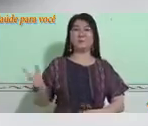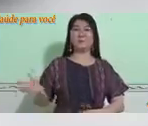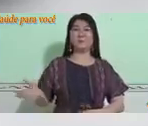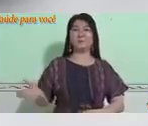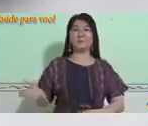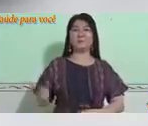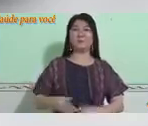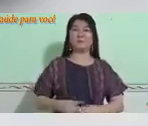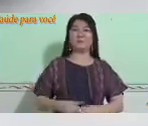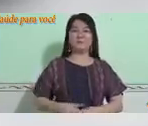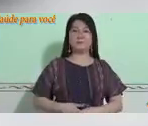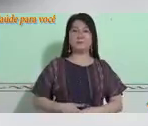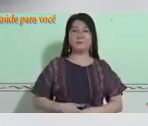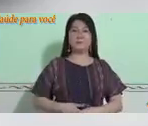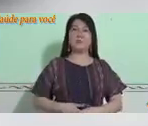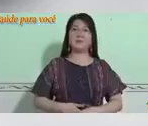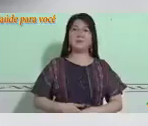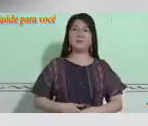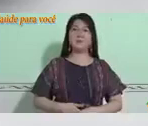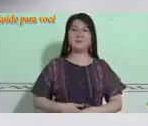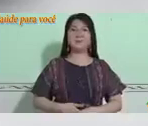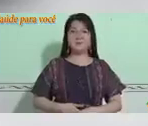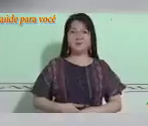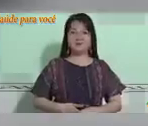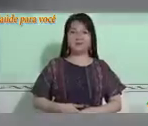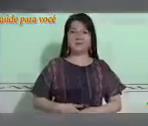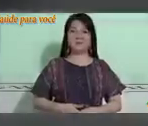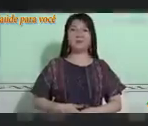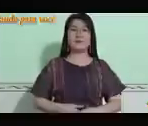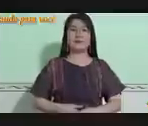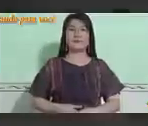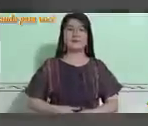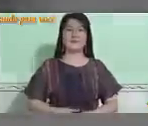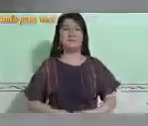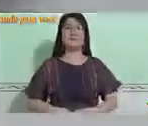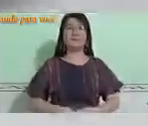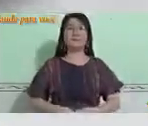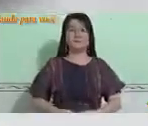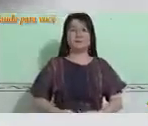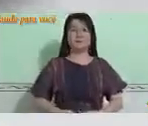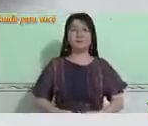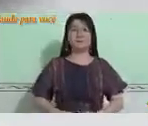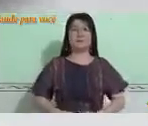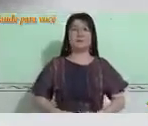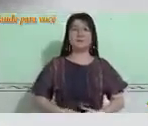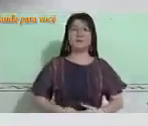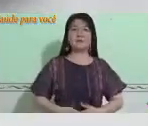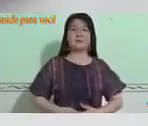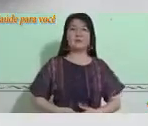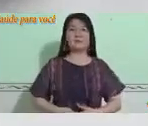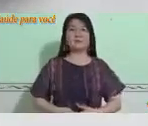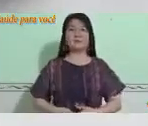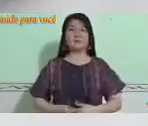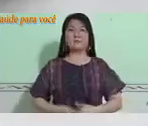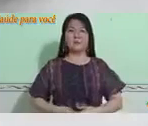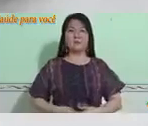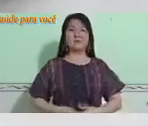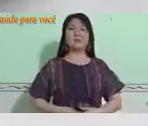Por isso, sempre que a pessoa retira a tireoide completamente, deverá tomar os remédios para a tireoide por toda a